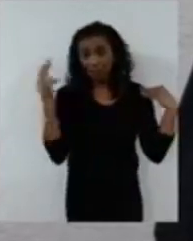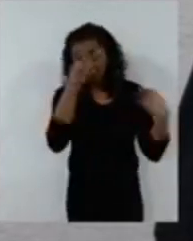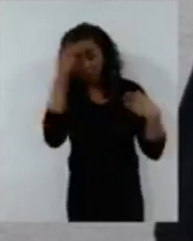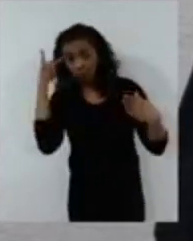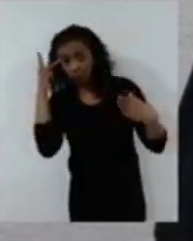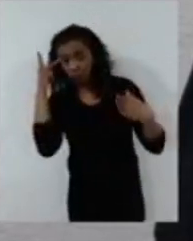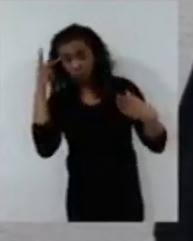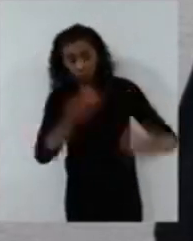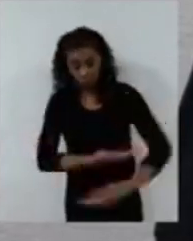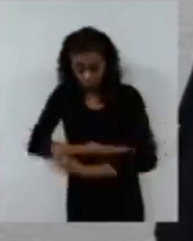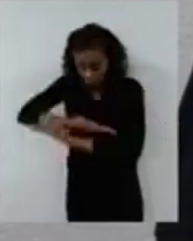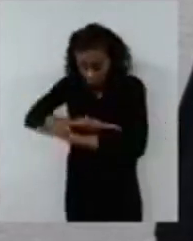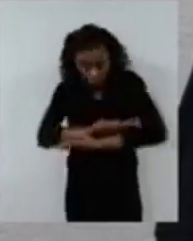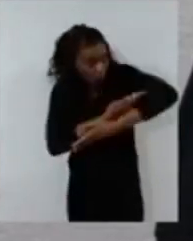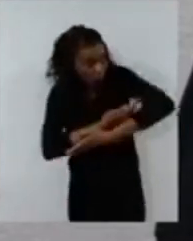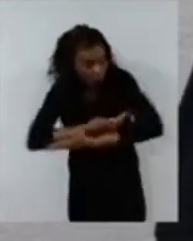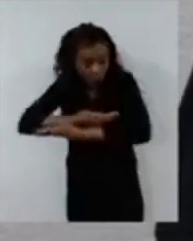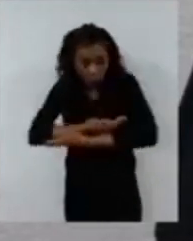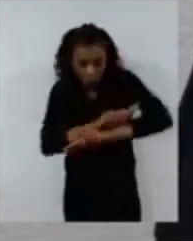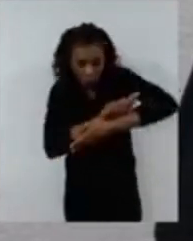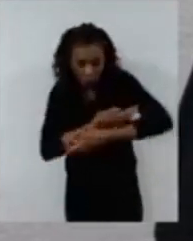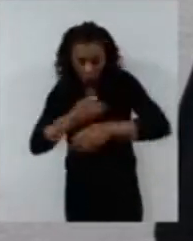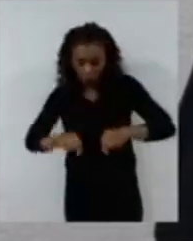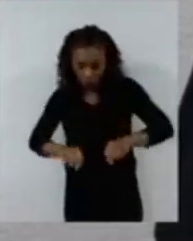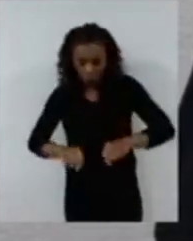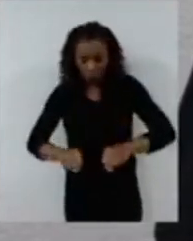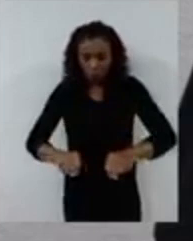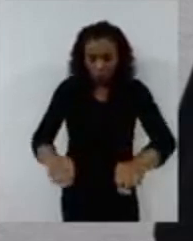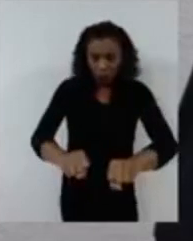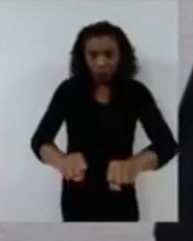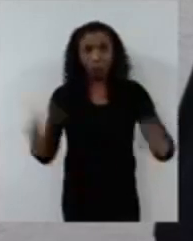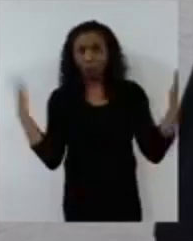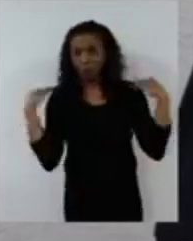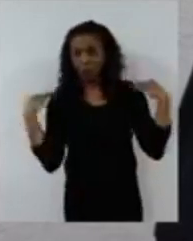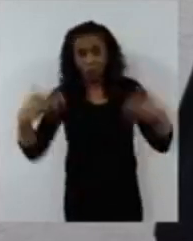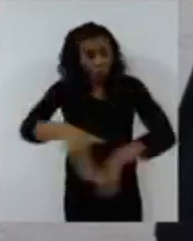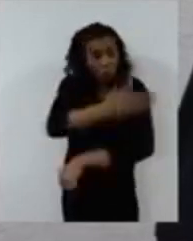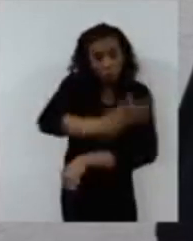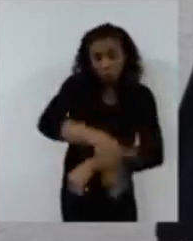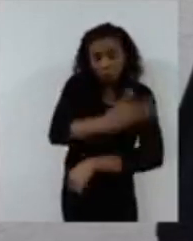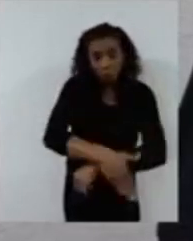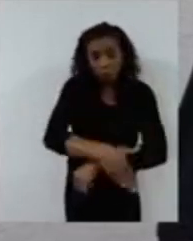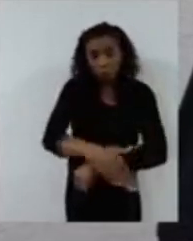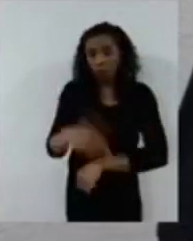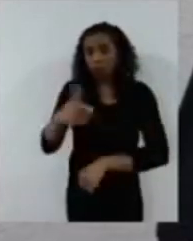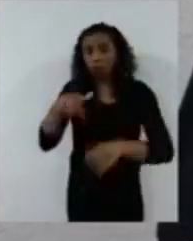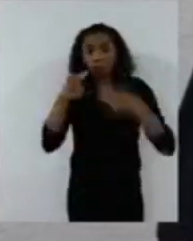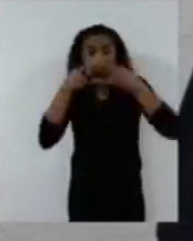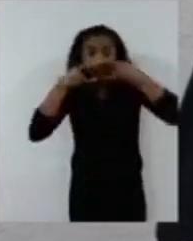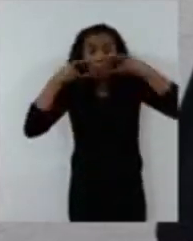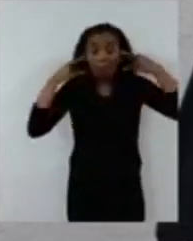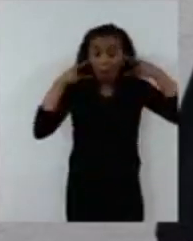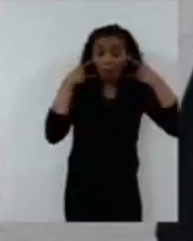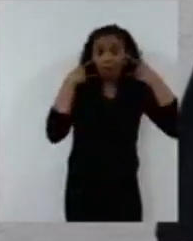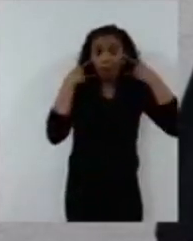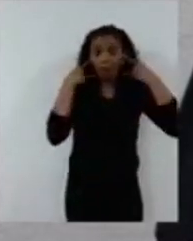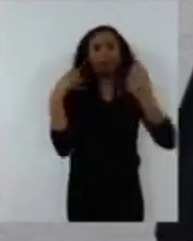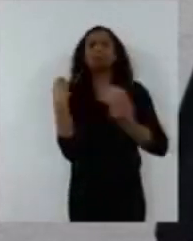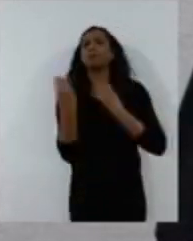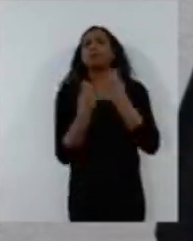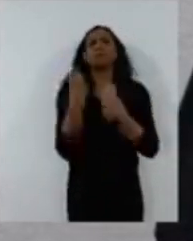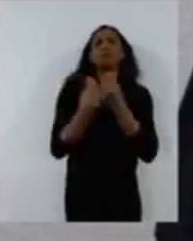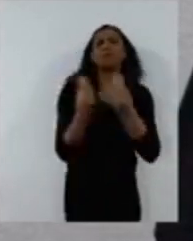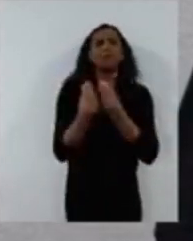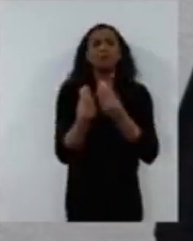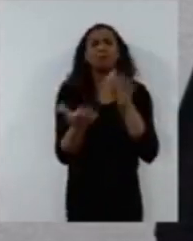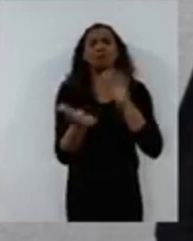colo, crianças em carrinho, passeando na rua, sem máscara. É muita falta de